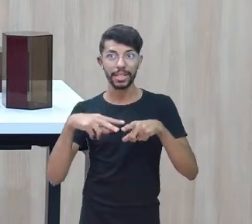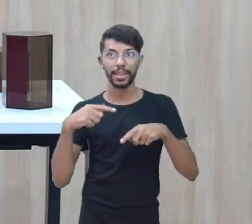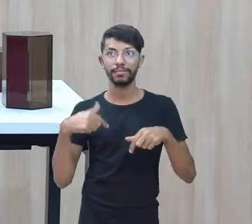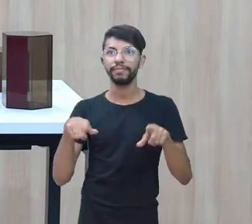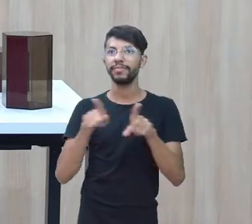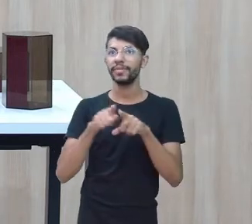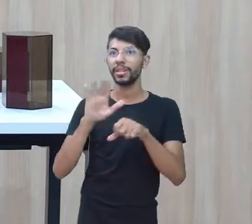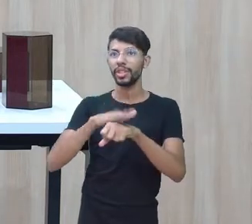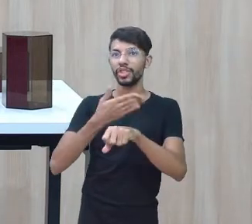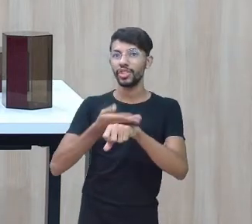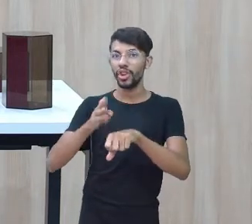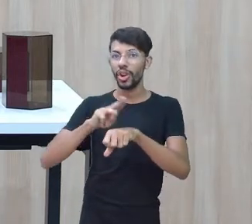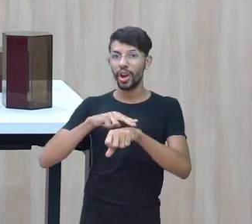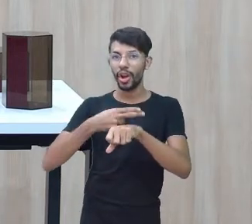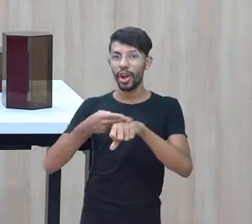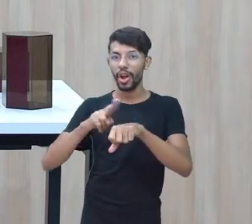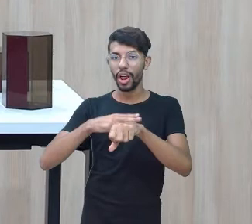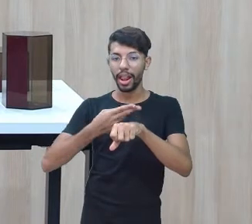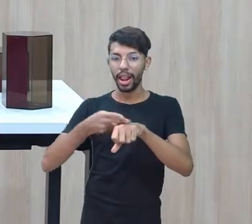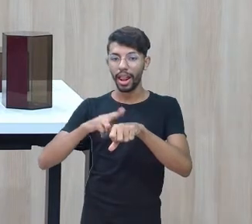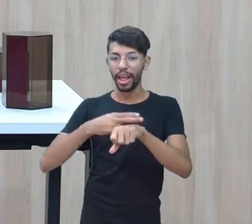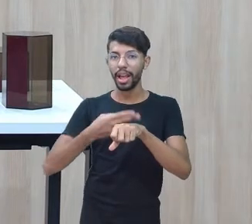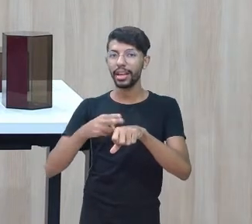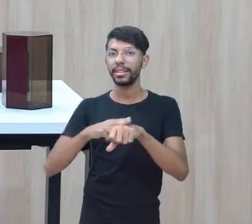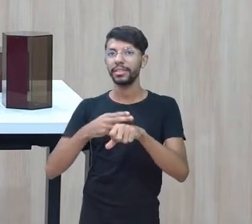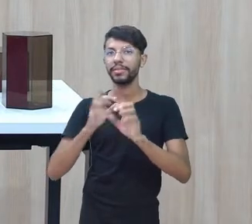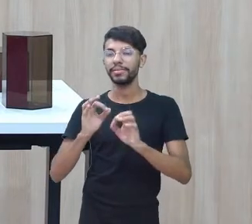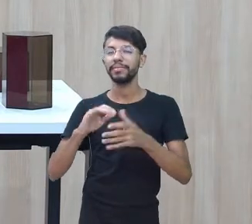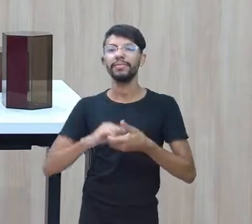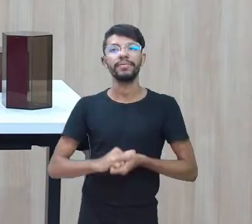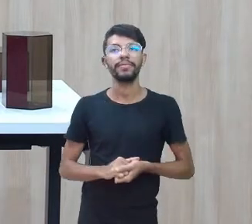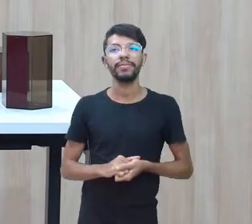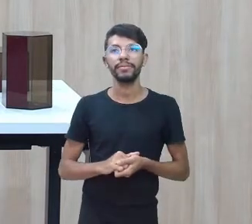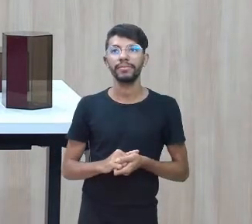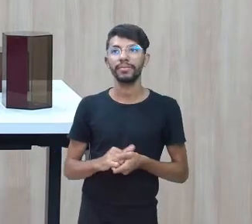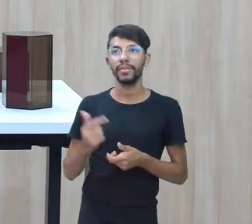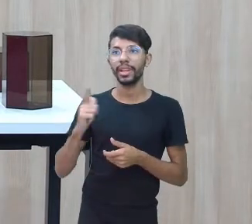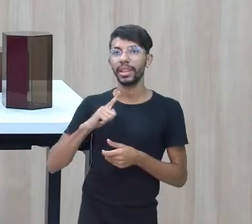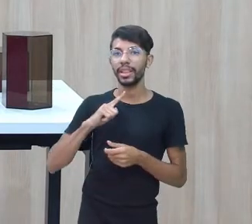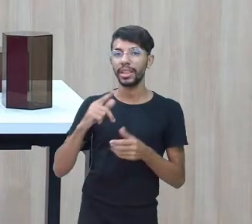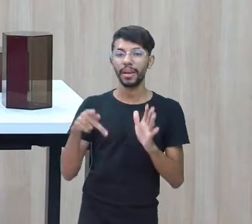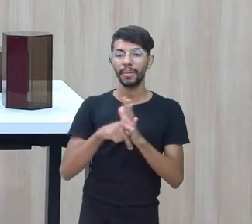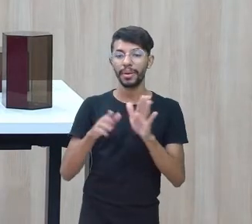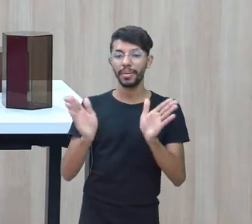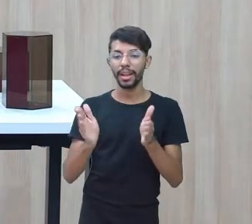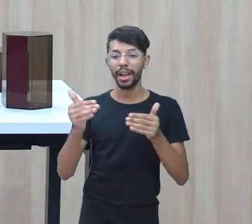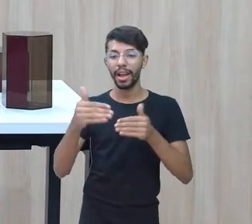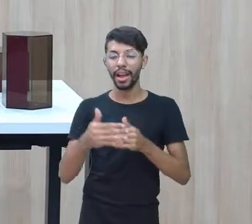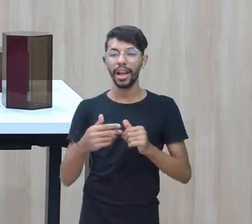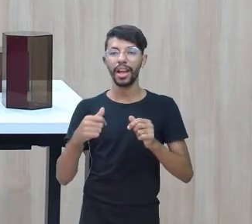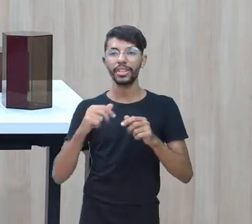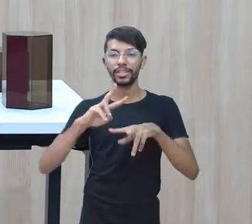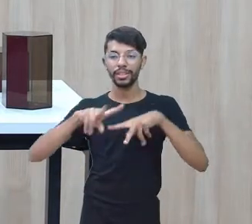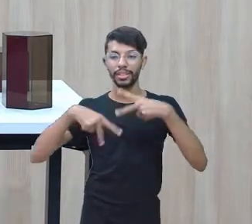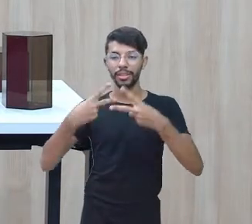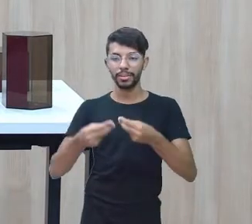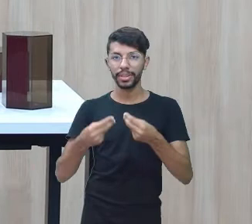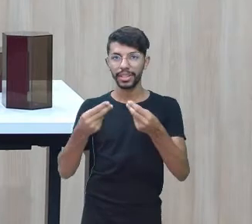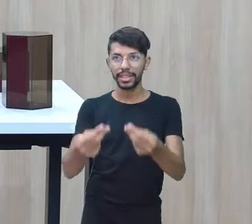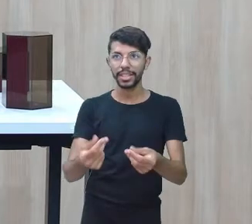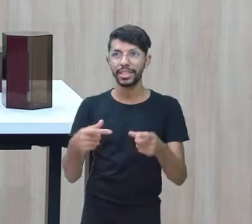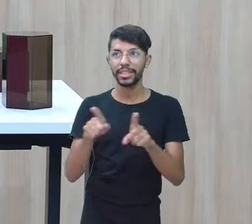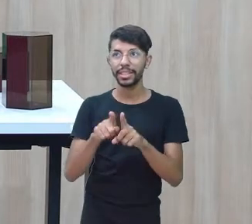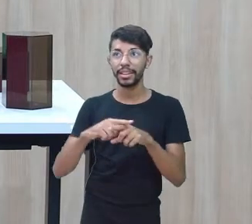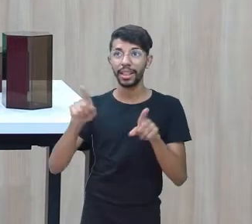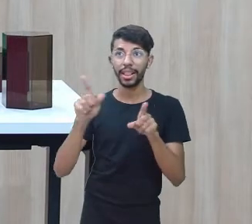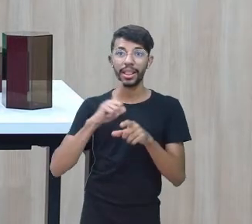de chocolate. Também adoro, viu, gente? Aqui a gente tem uma caixinha de presente, né? Com a tampinha bem arrumadinho. O